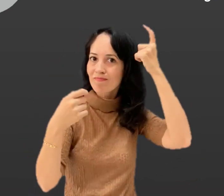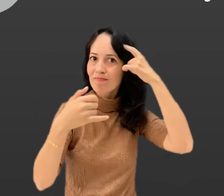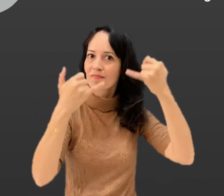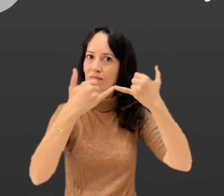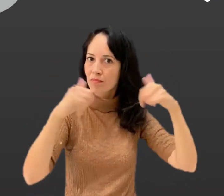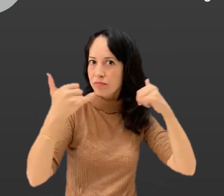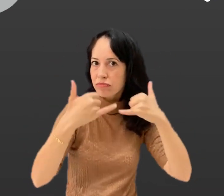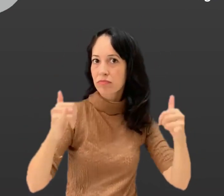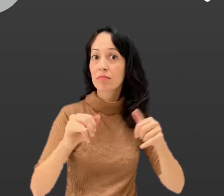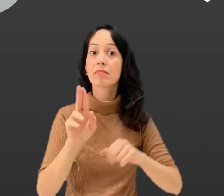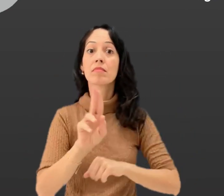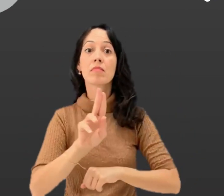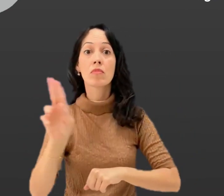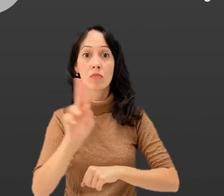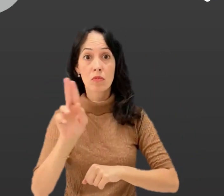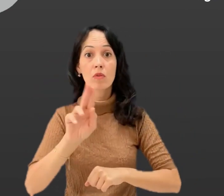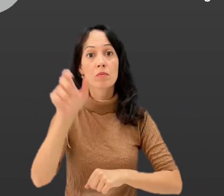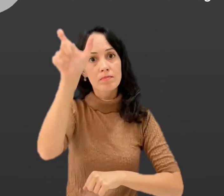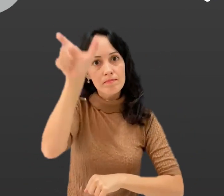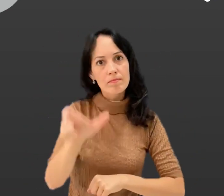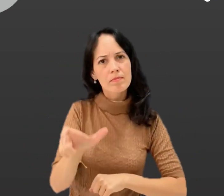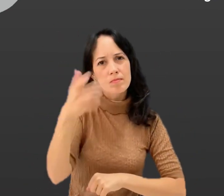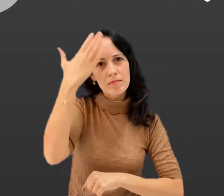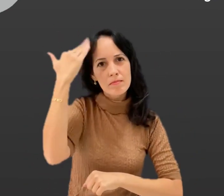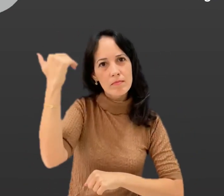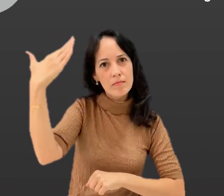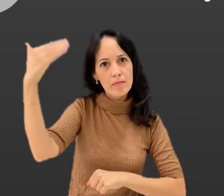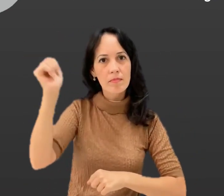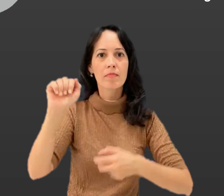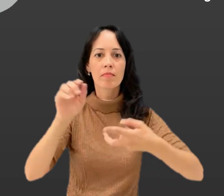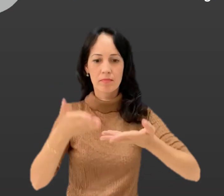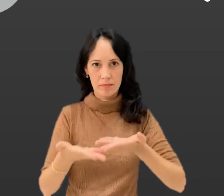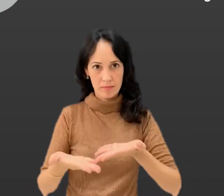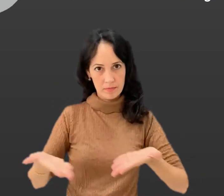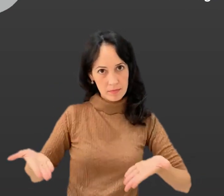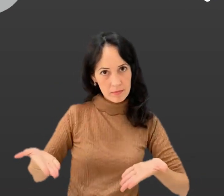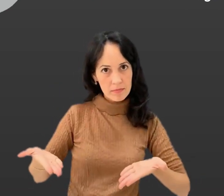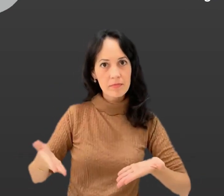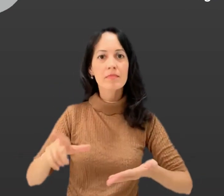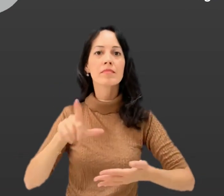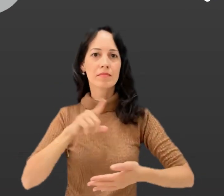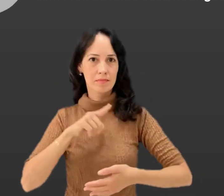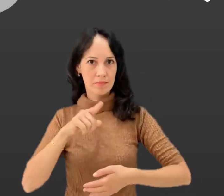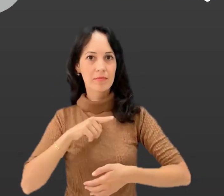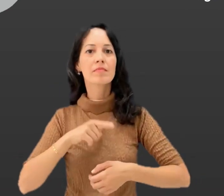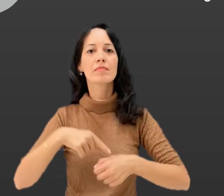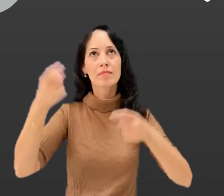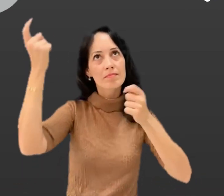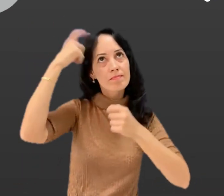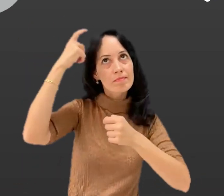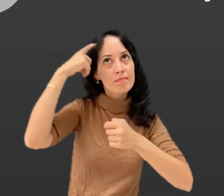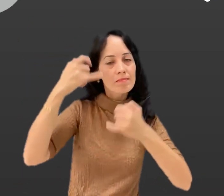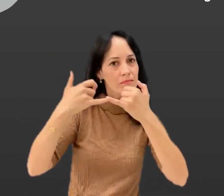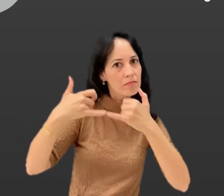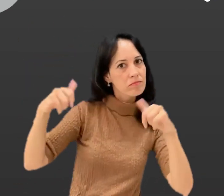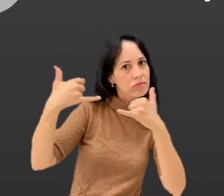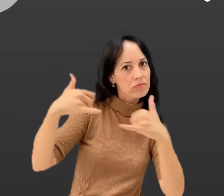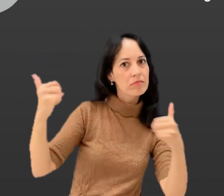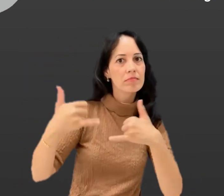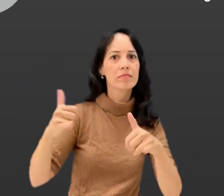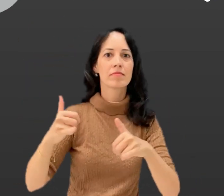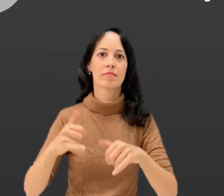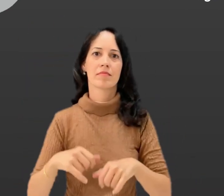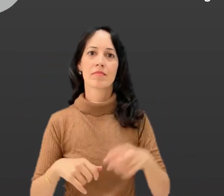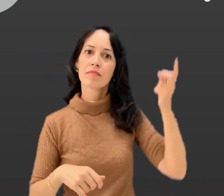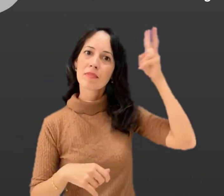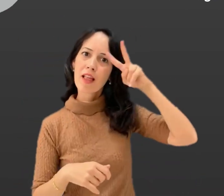da cultura, da nossa história e que tinham epilepsia. A epilepsia sempre carregou consigo, sempre